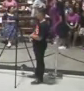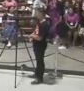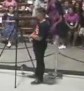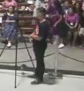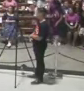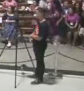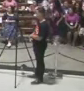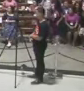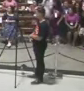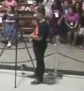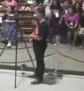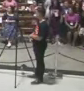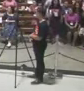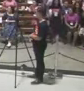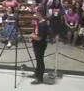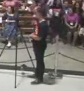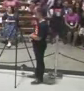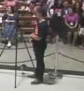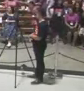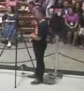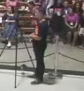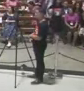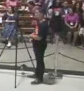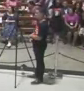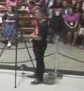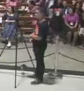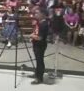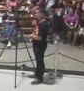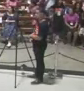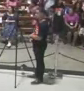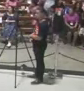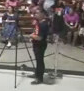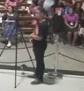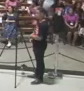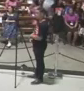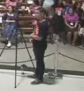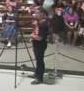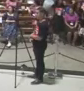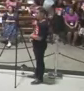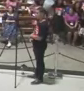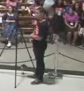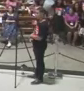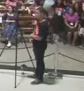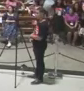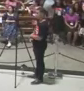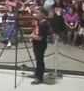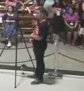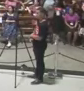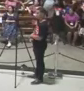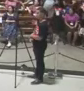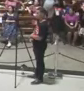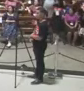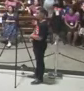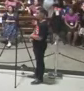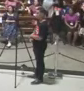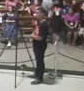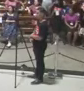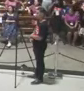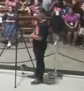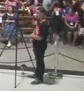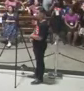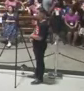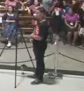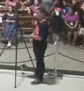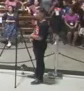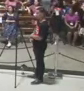Cristo. Que o Senhor seja cada dia sustentado pela mão do Todo-Poderoso e que